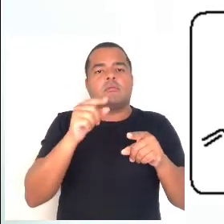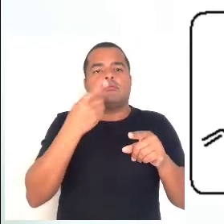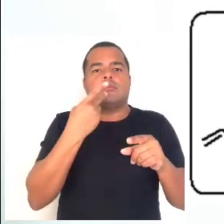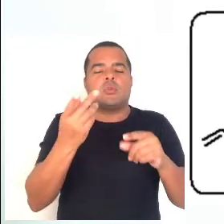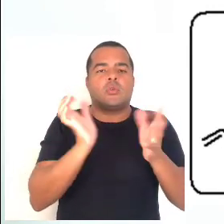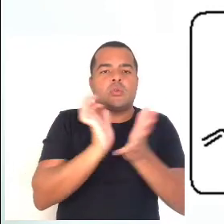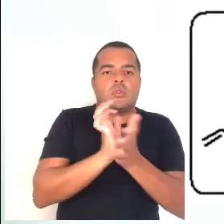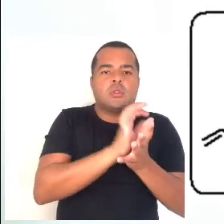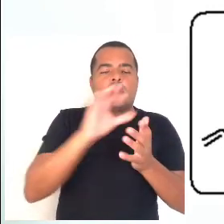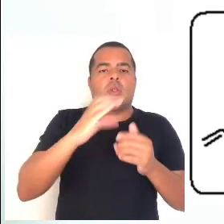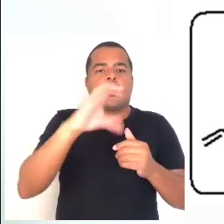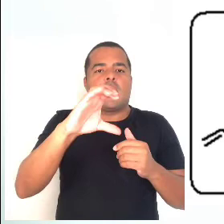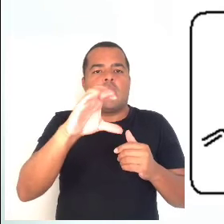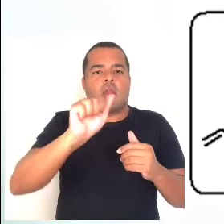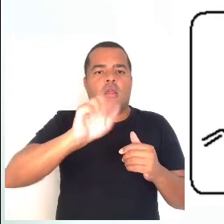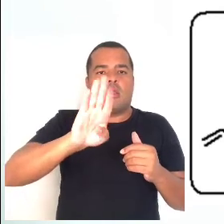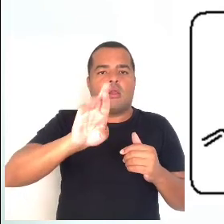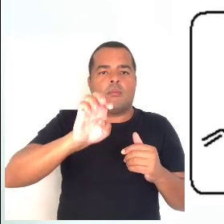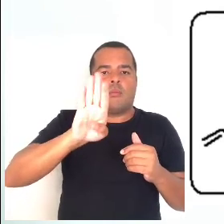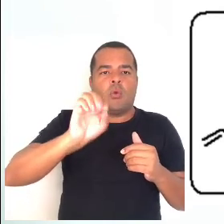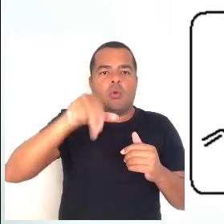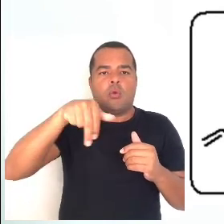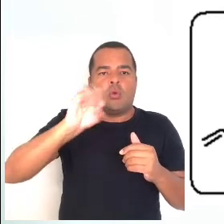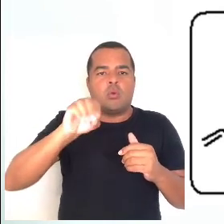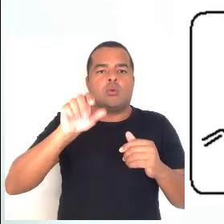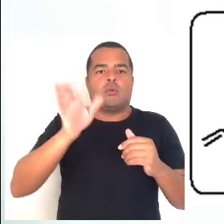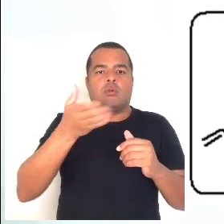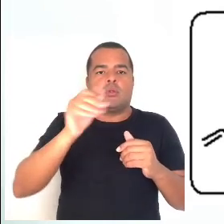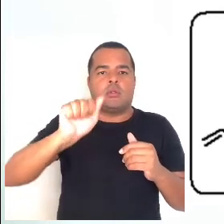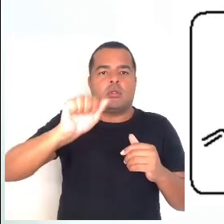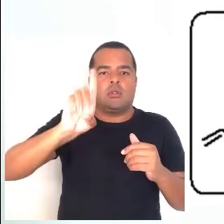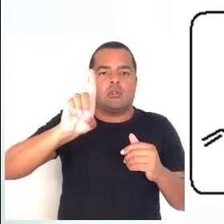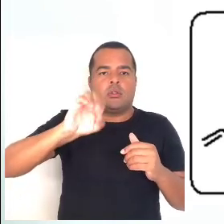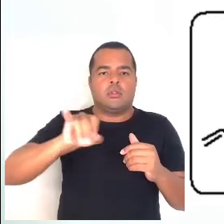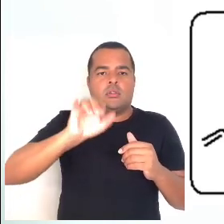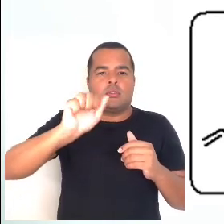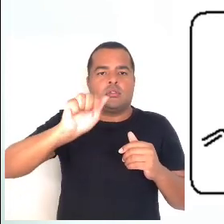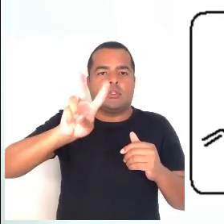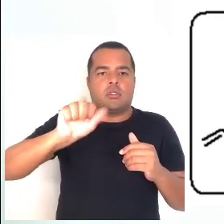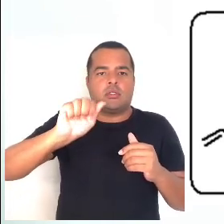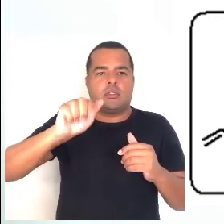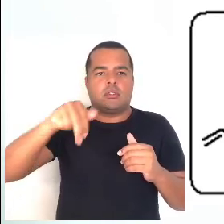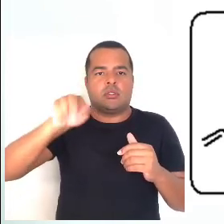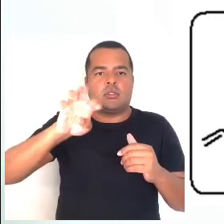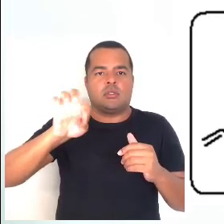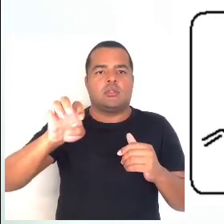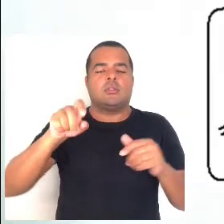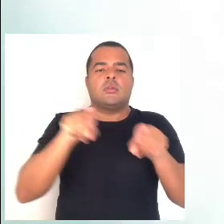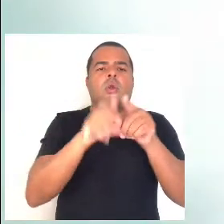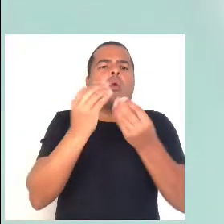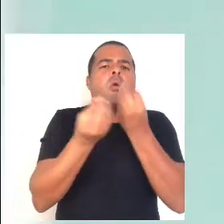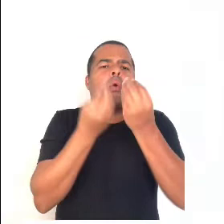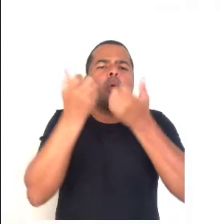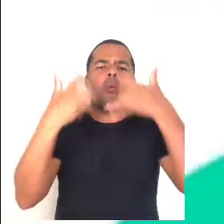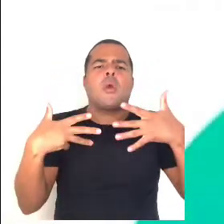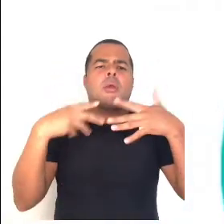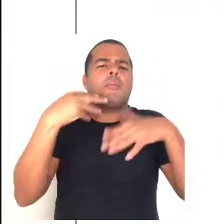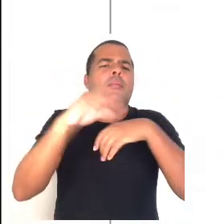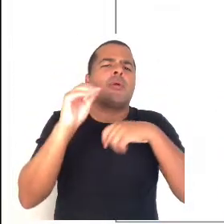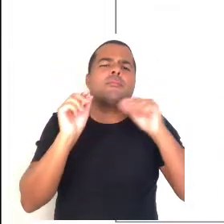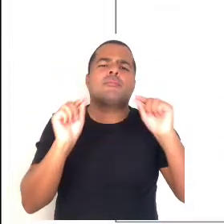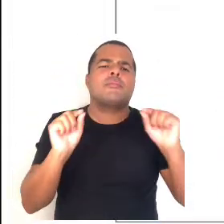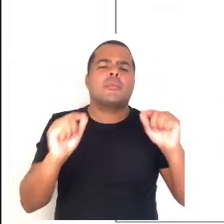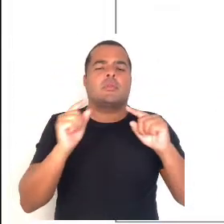aí, adjacentes, né? Carbonos adjacentes, e aí aumento da insaturação na cadeia. Por que eu estou falando isso